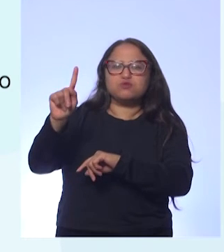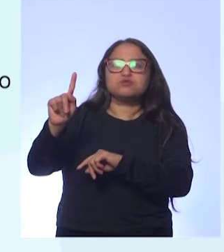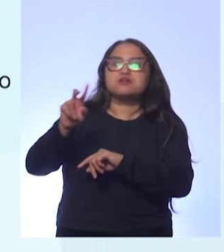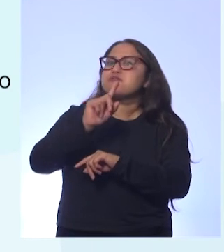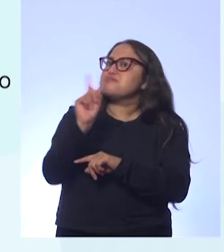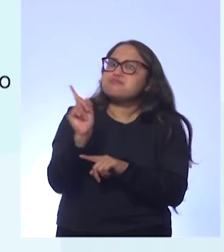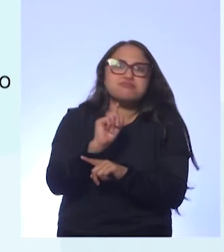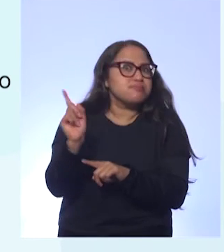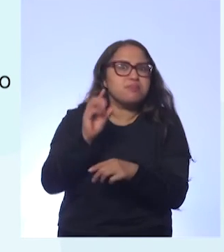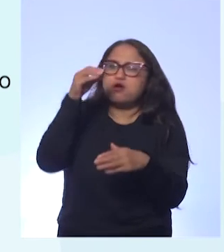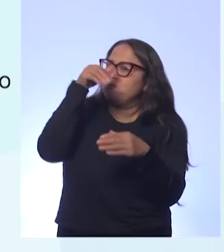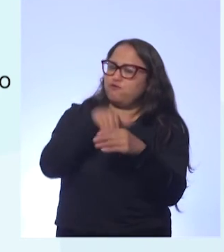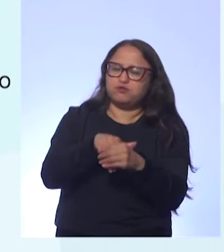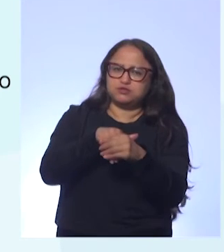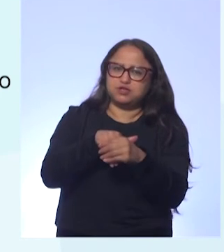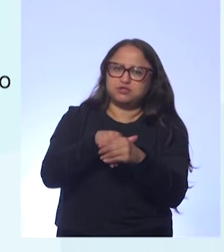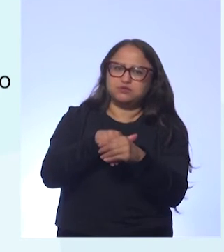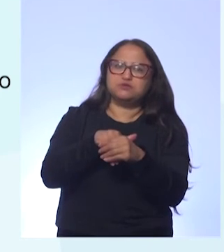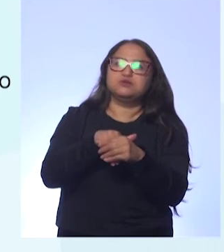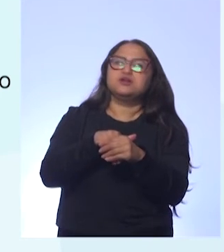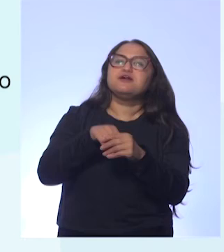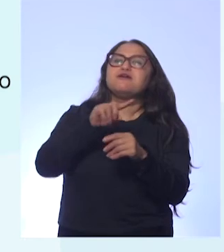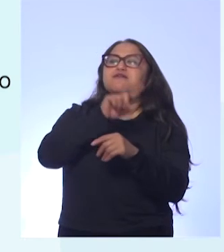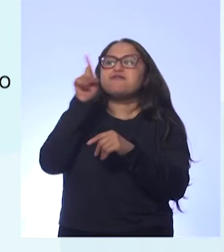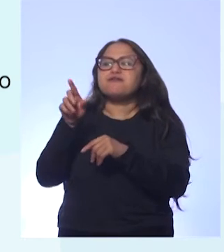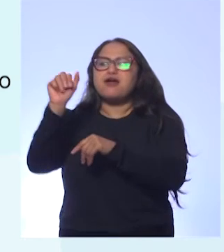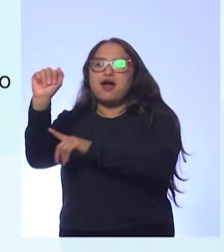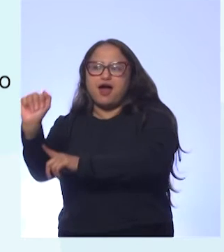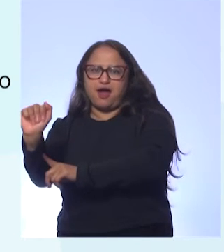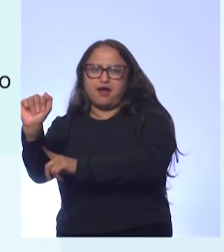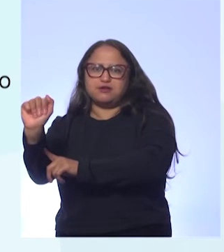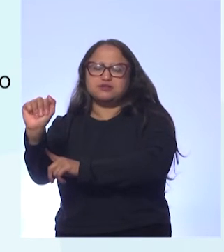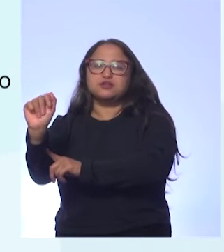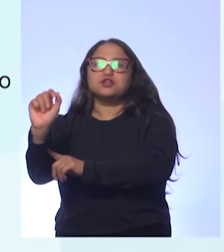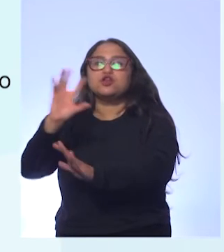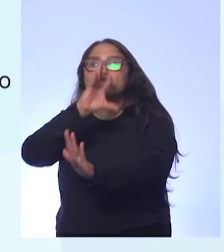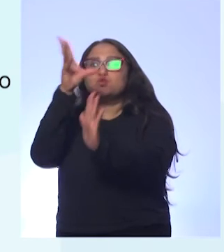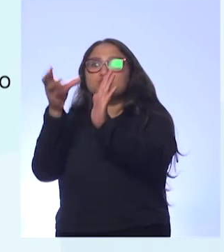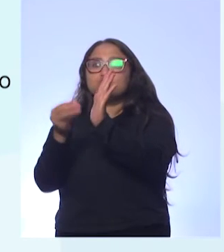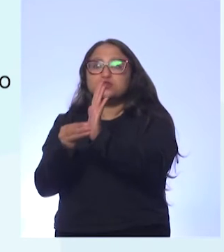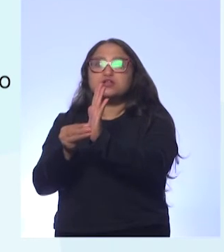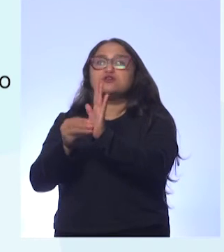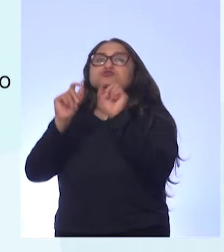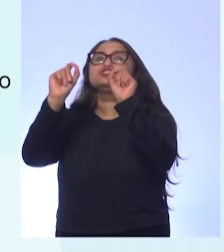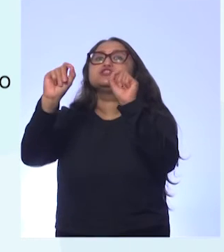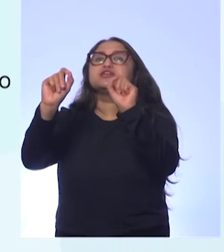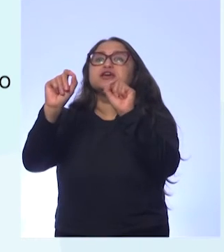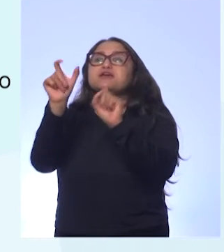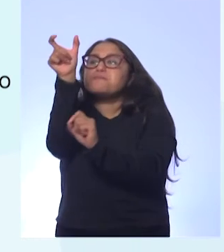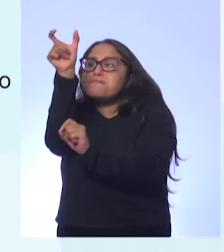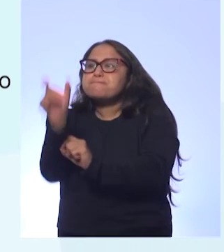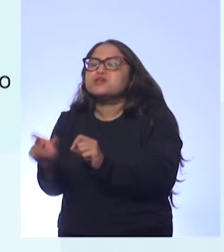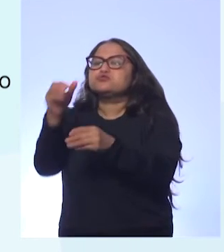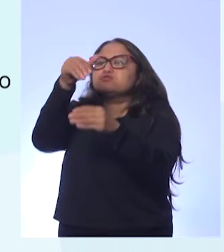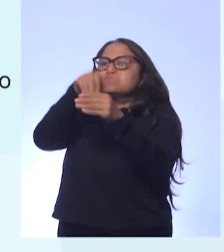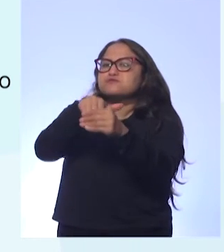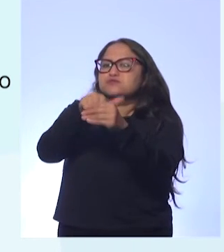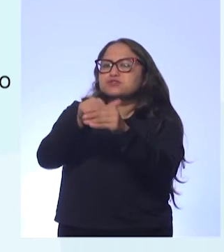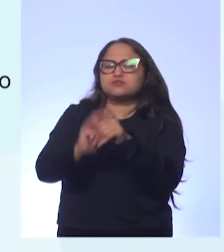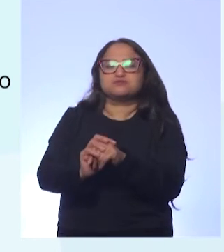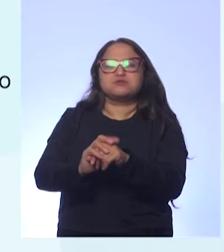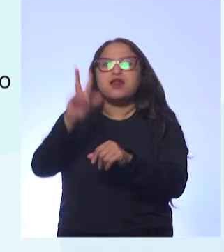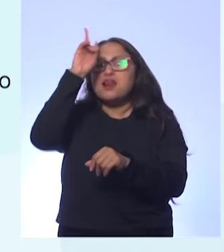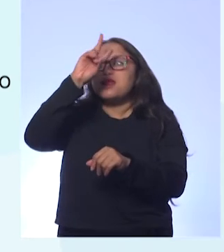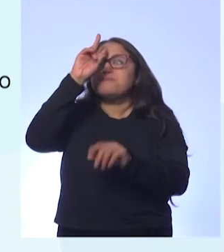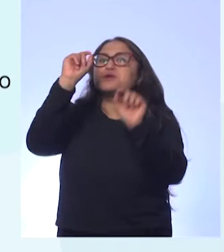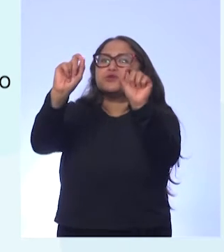e os que não votaram em A e o total de eleitores. Lembrando que a gente tem o